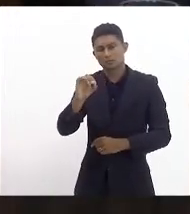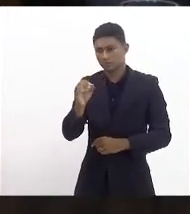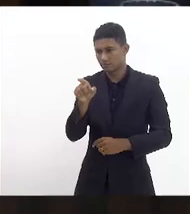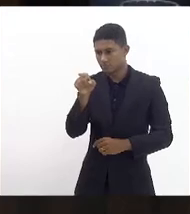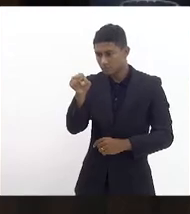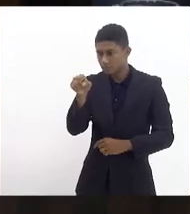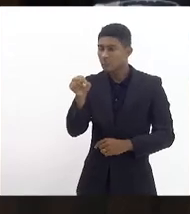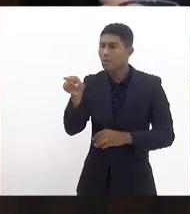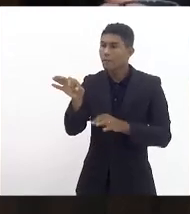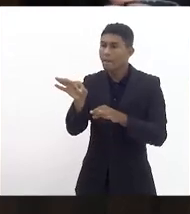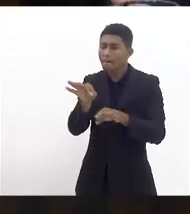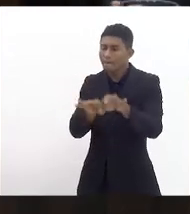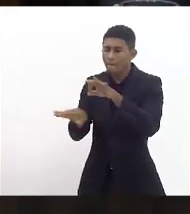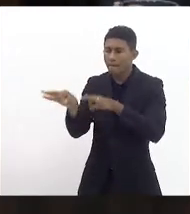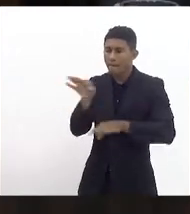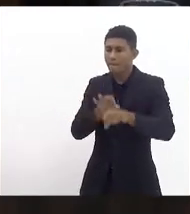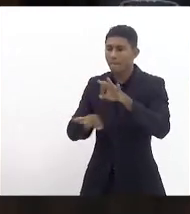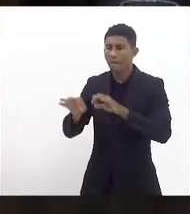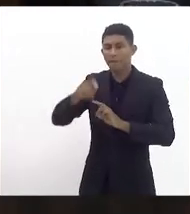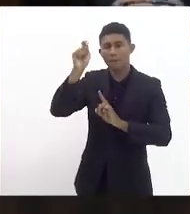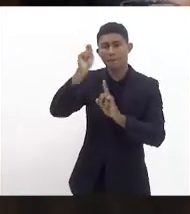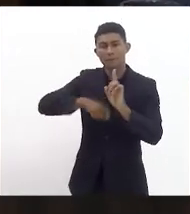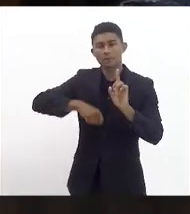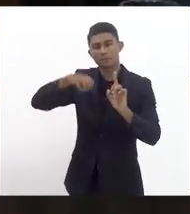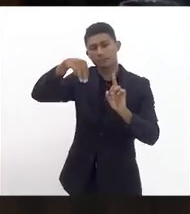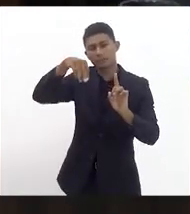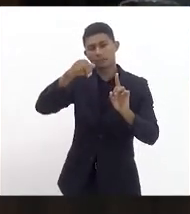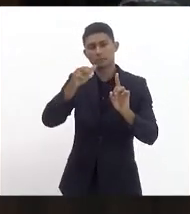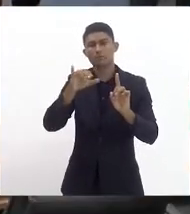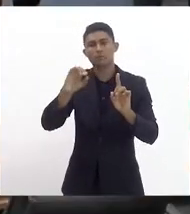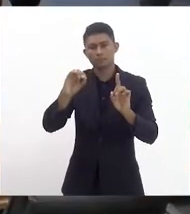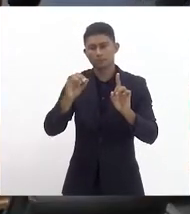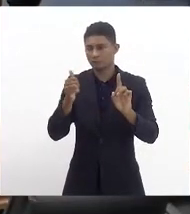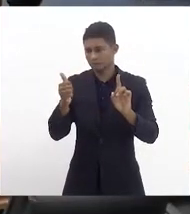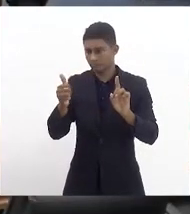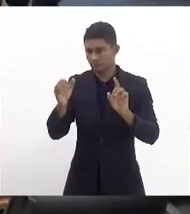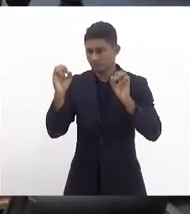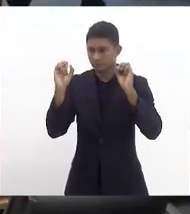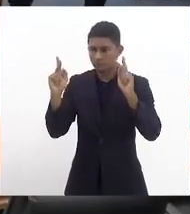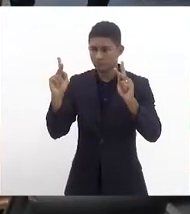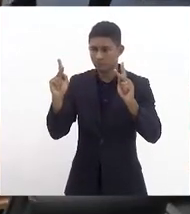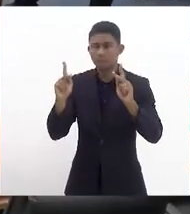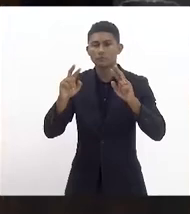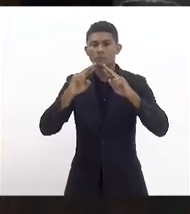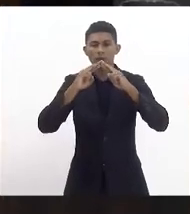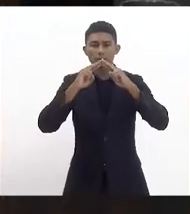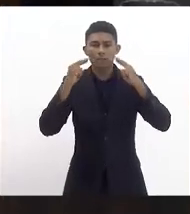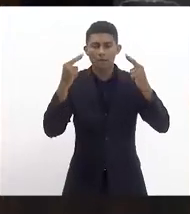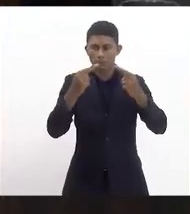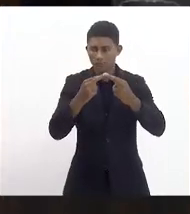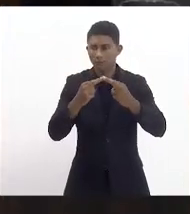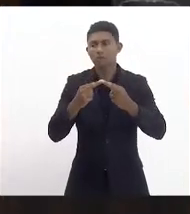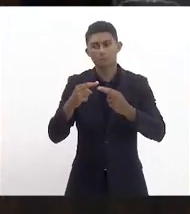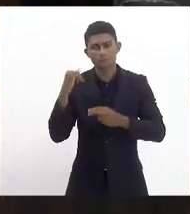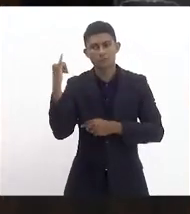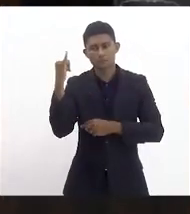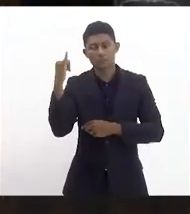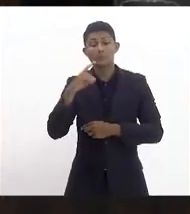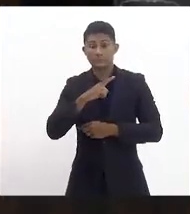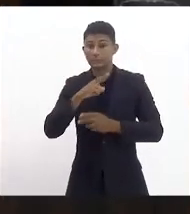preparar no mês de maio. Ok? As audiências da lei orgânica. Foram muitas